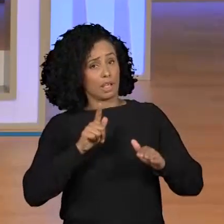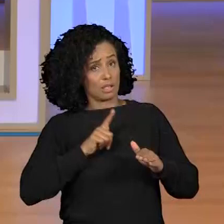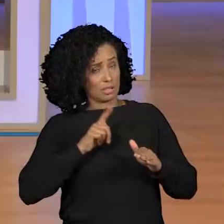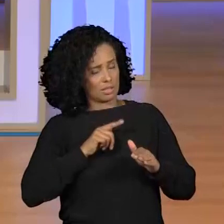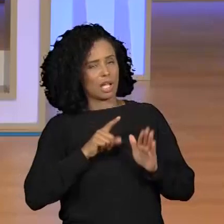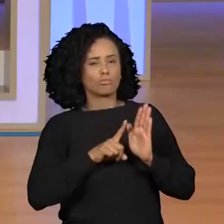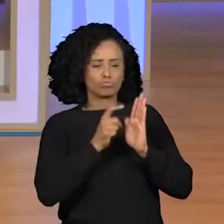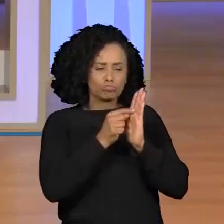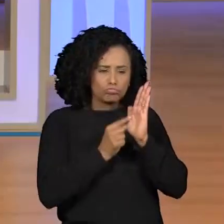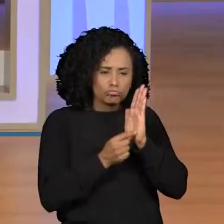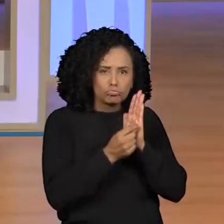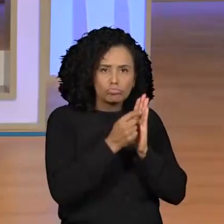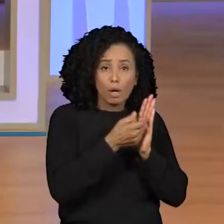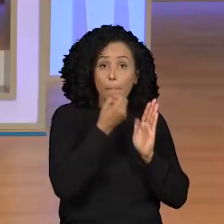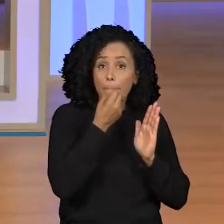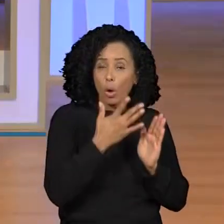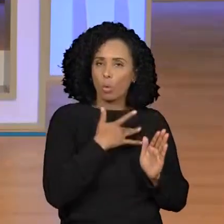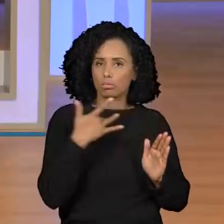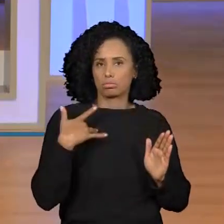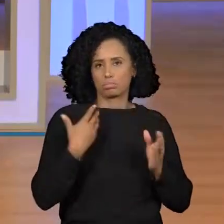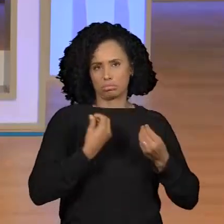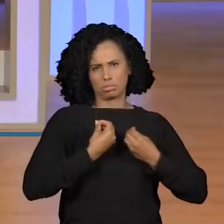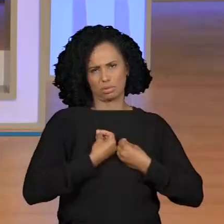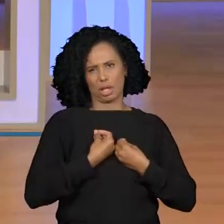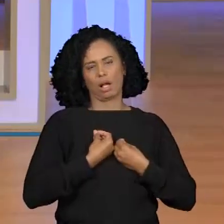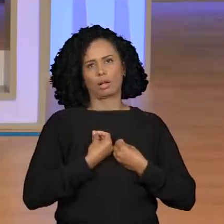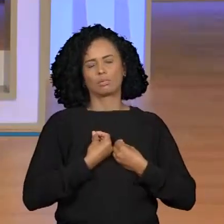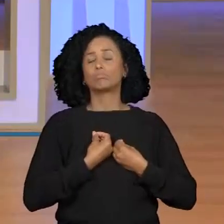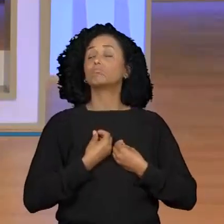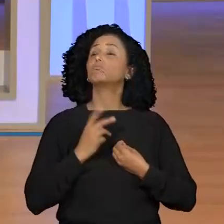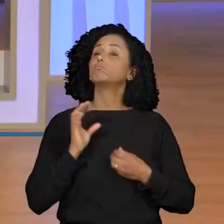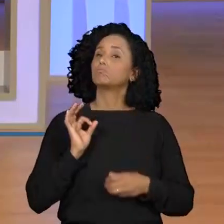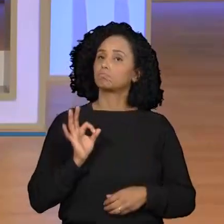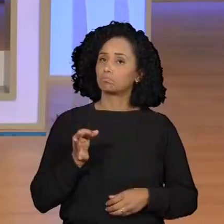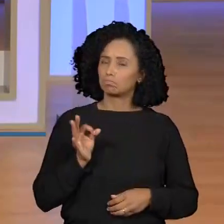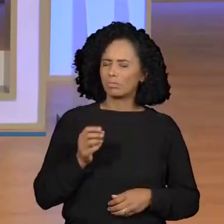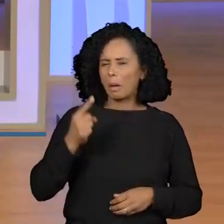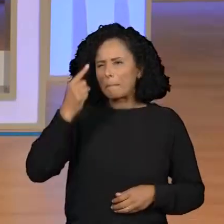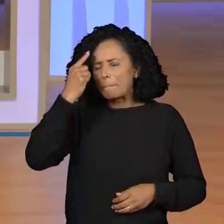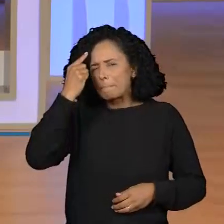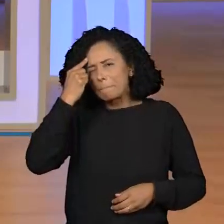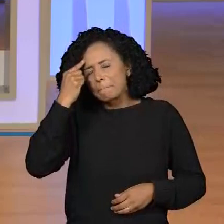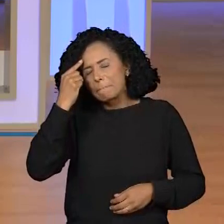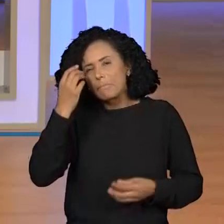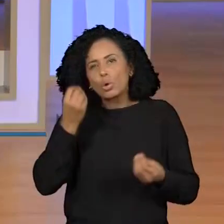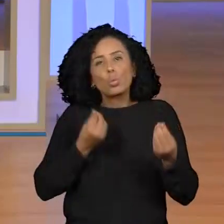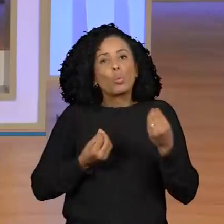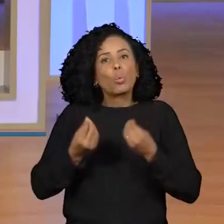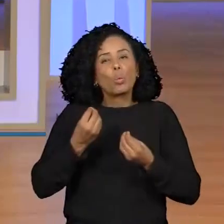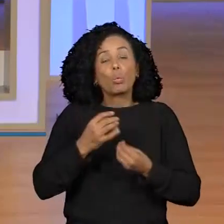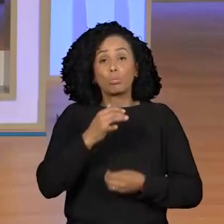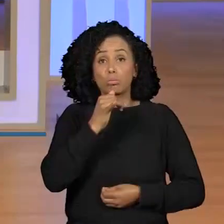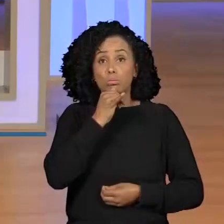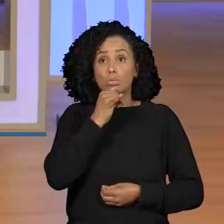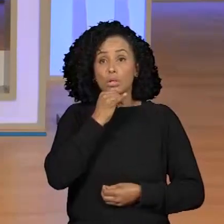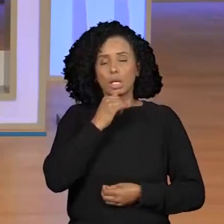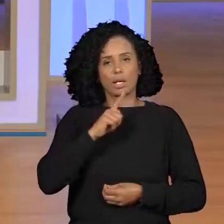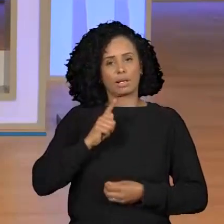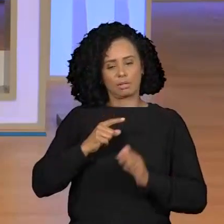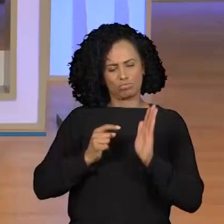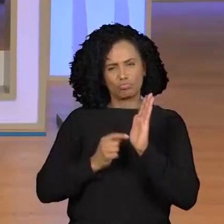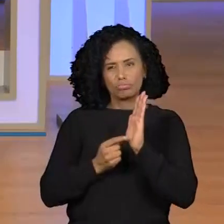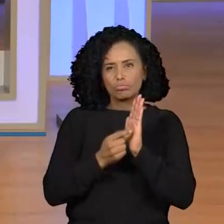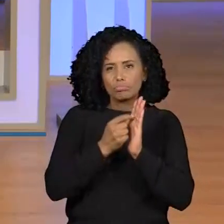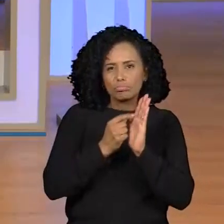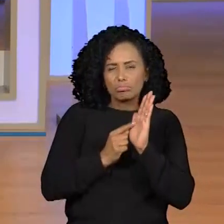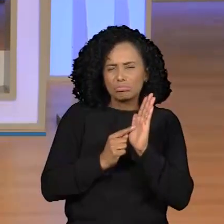Sim, exatamente, né? O que a gente tem que pensar e lembrar nessa verdade, na verdade, né, Ju, é que os micro-organismos não é